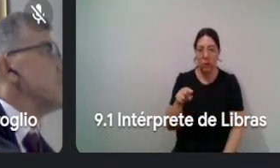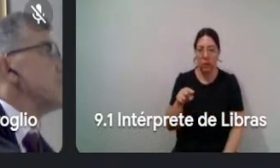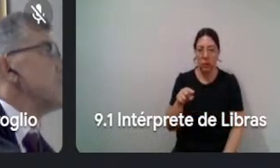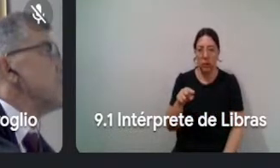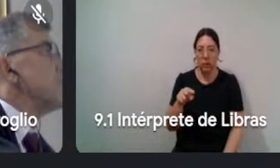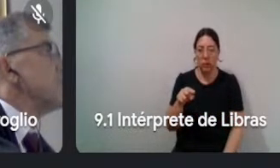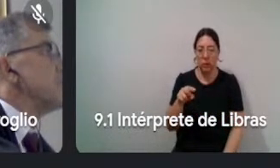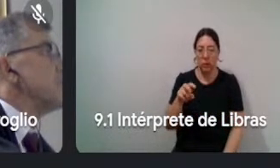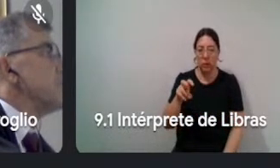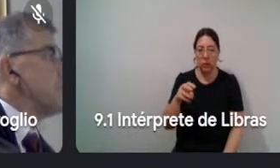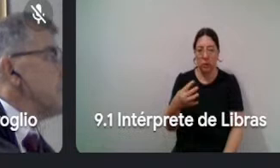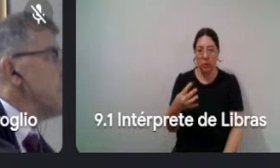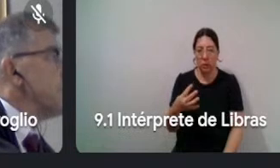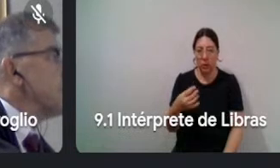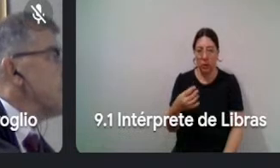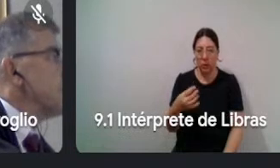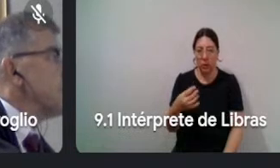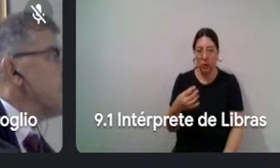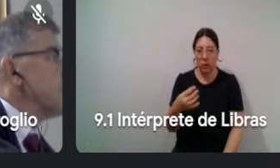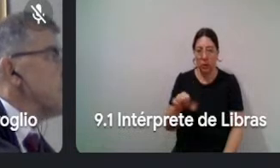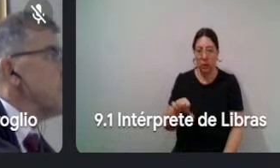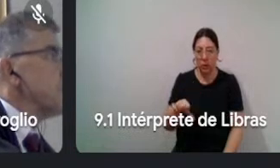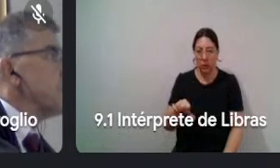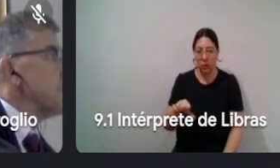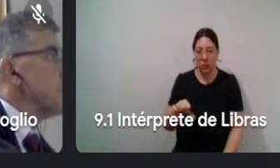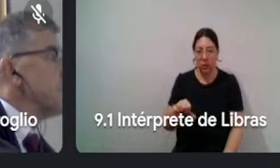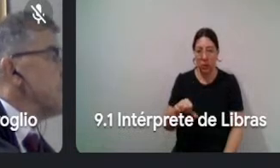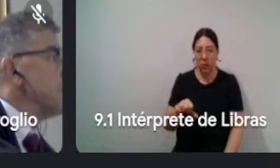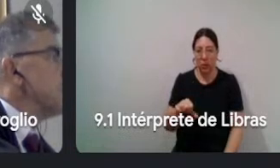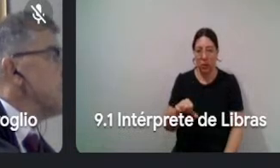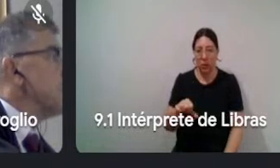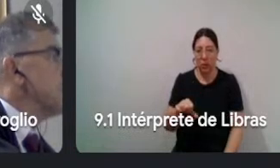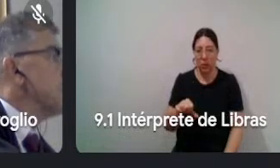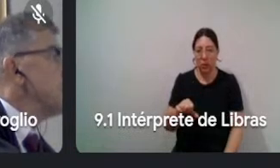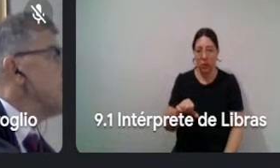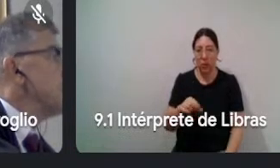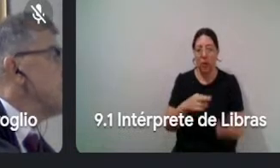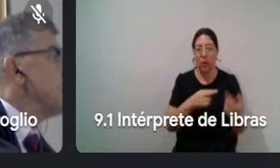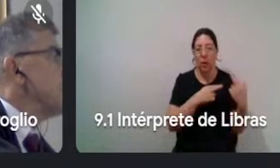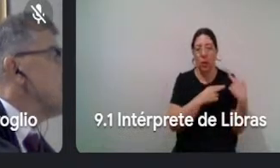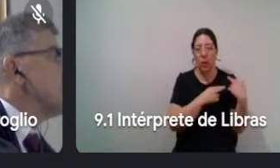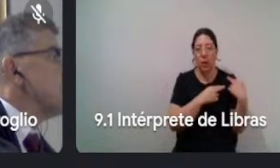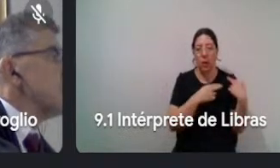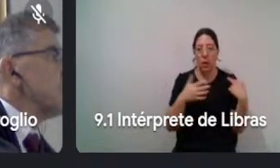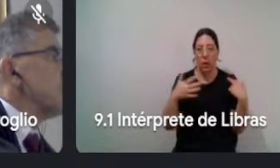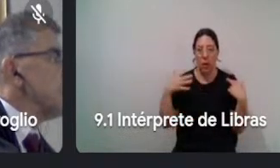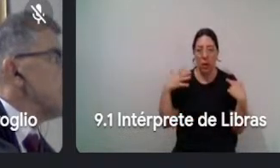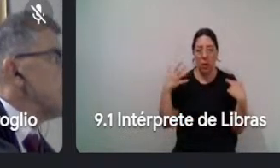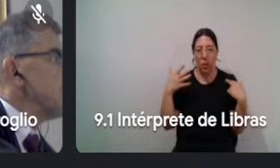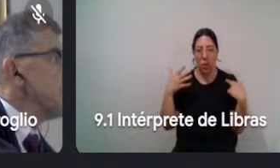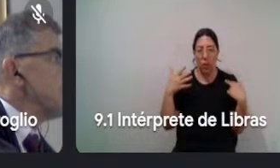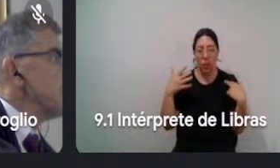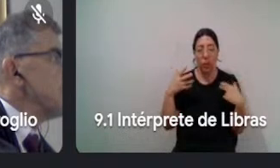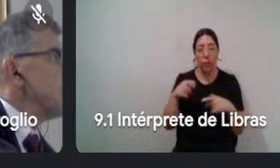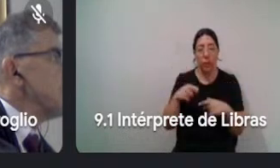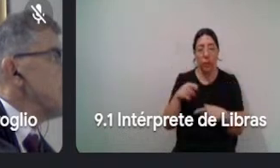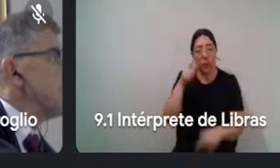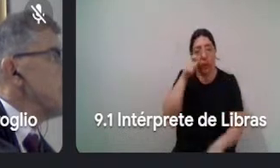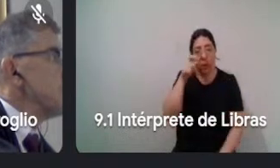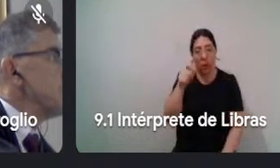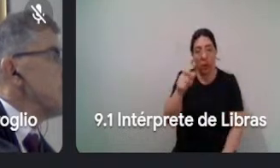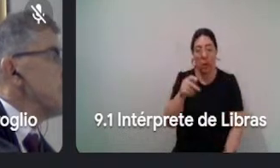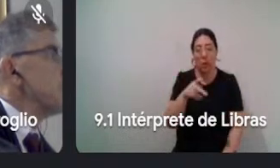54.2019. A origem é Palmas, a relatora, a juíza Delícia Feitosa Sudbrack, interessado, Partido Comunista do Brasil,